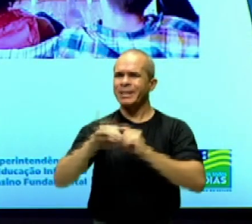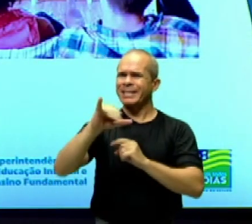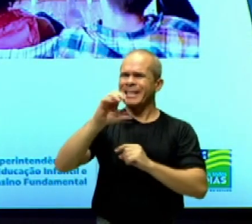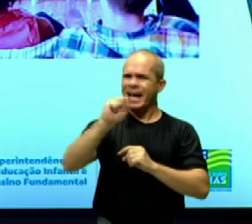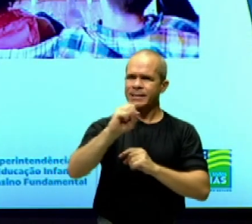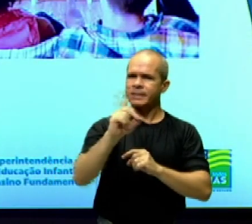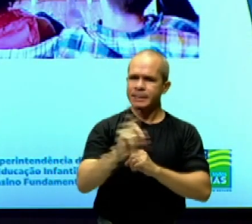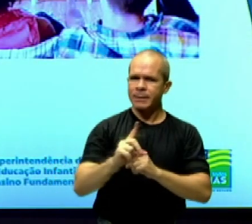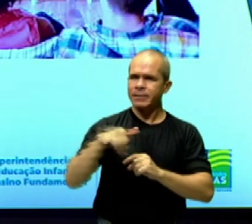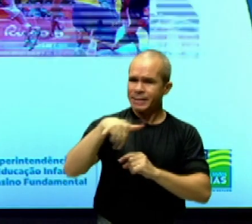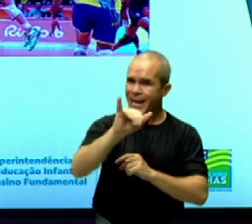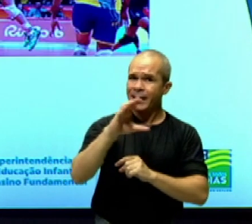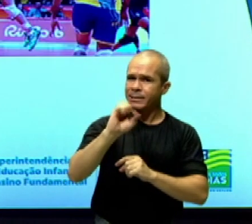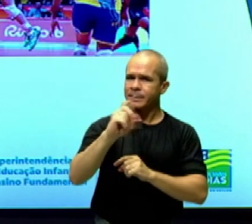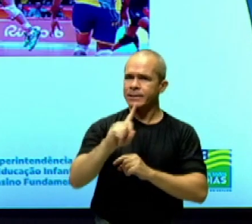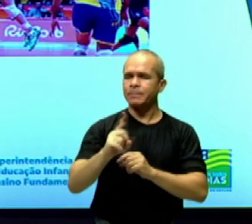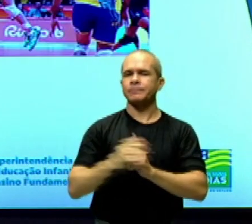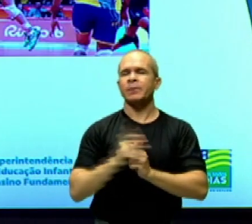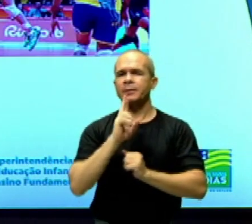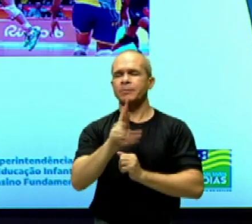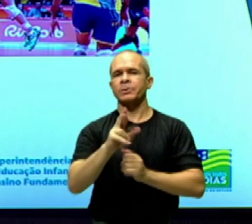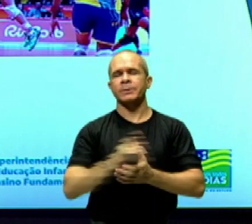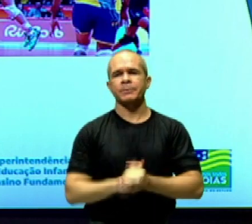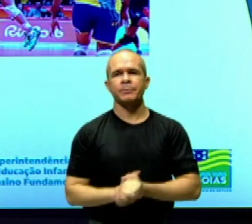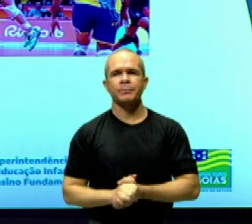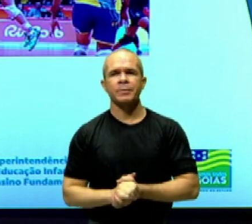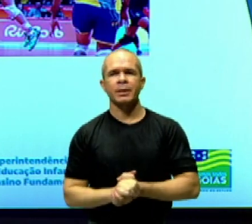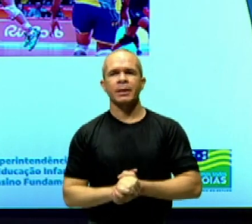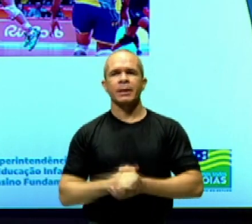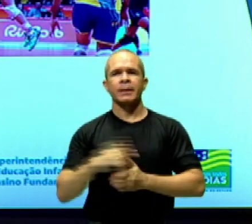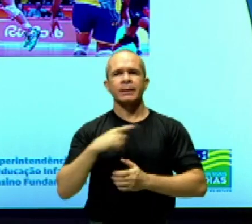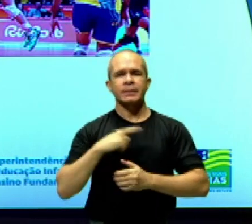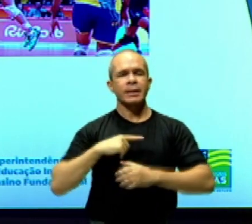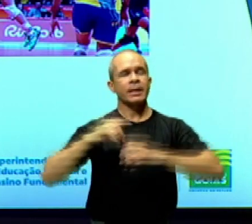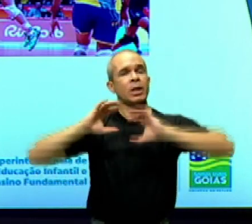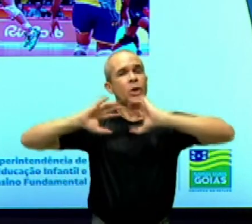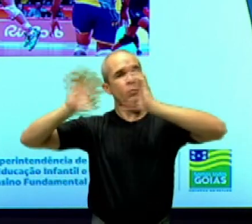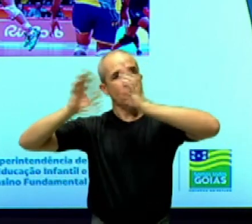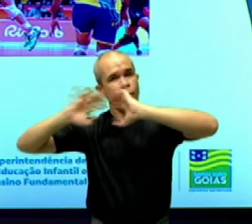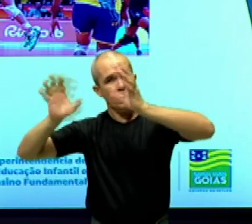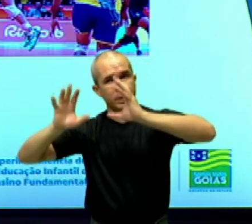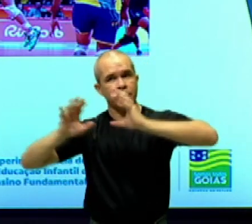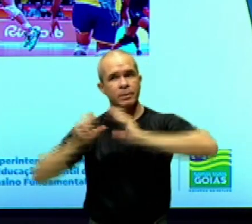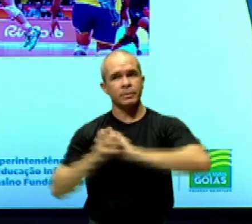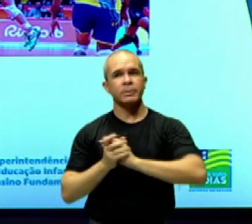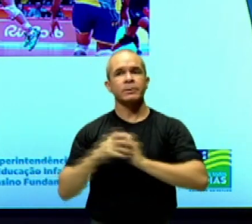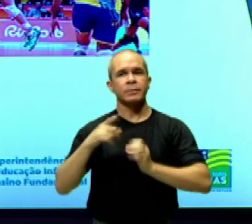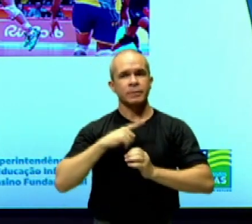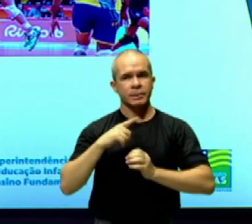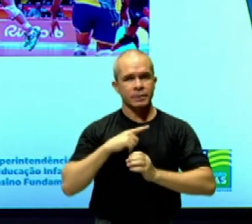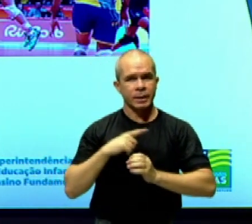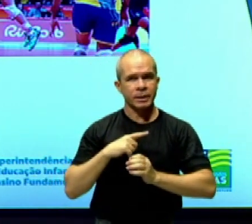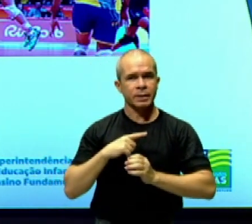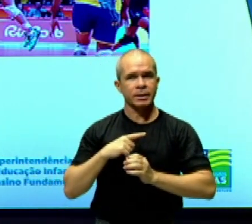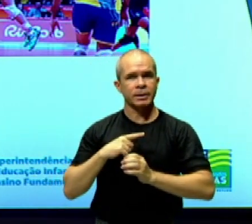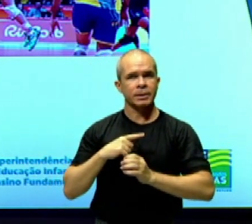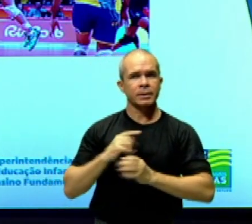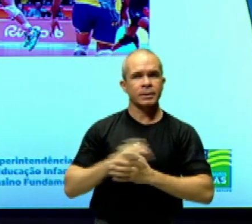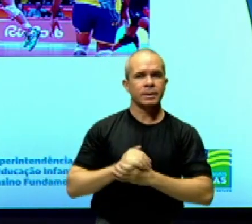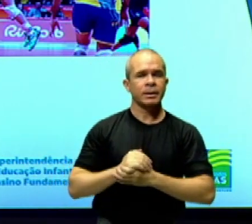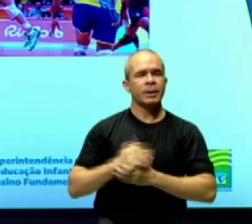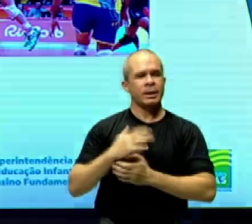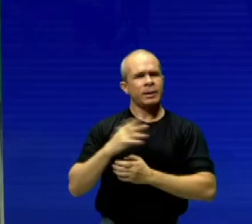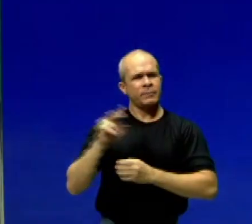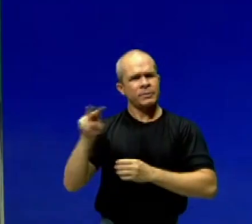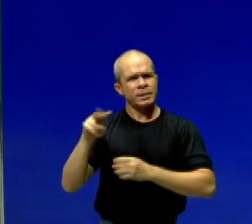no. Ok? Então, vamos lá. Do you know how to play volleyball? Olha aí. Do you know how to play volleyball? Você